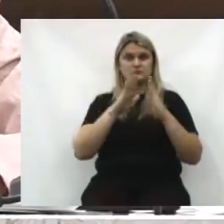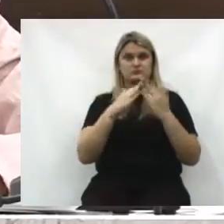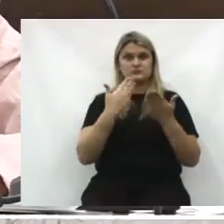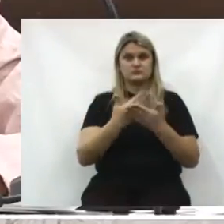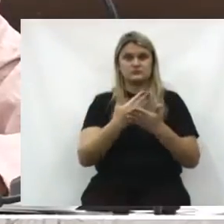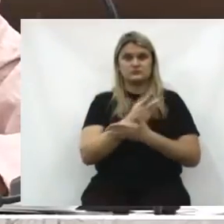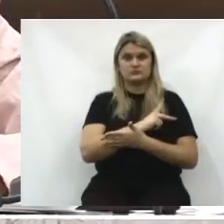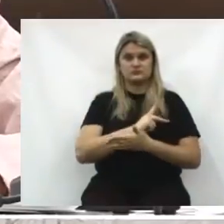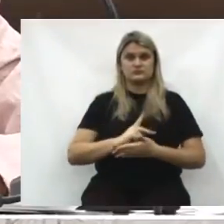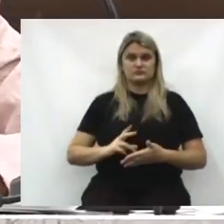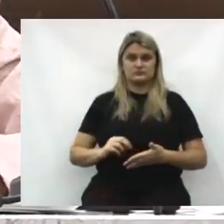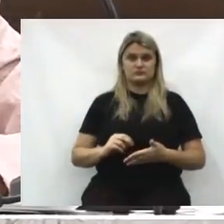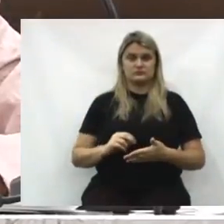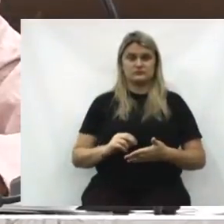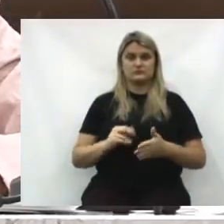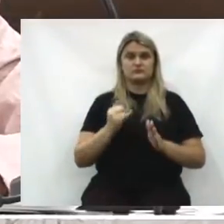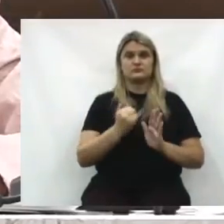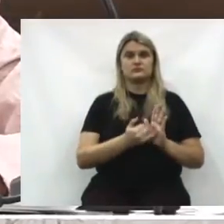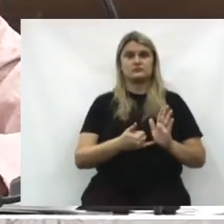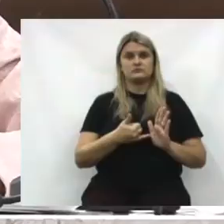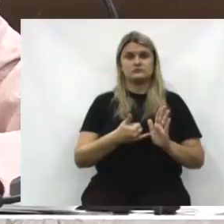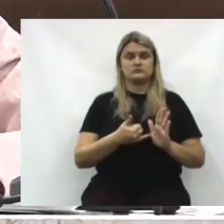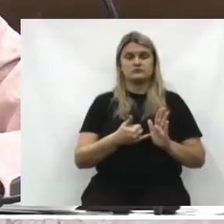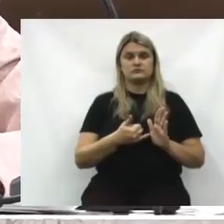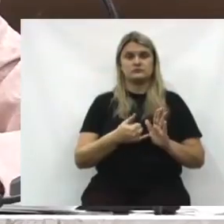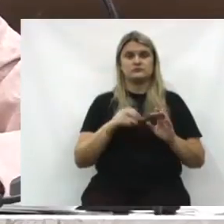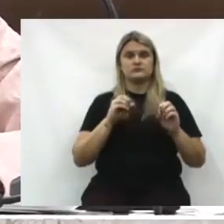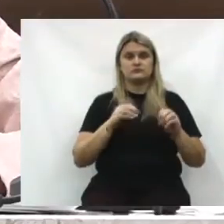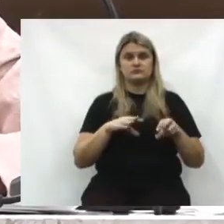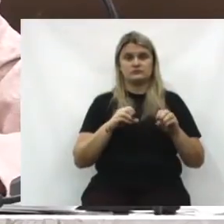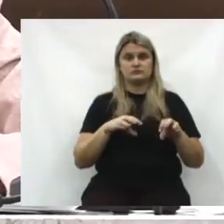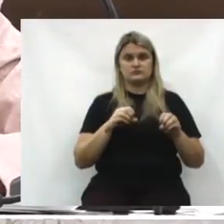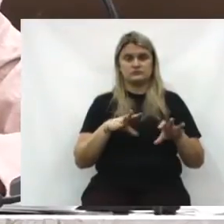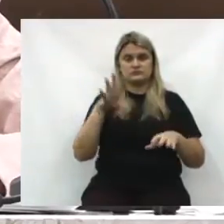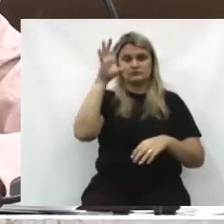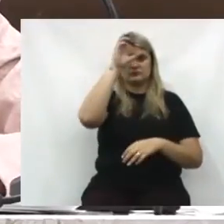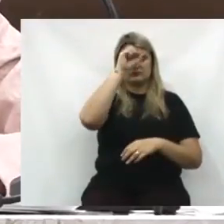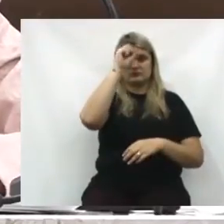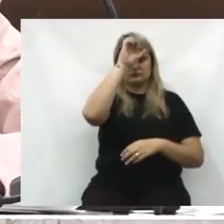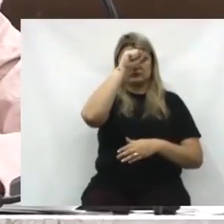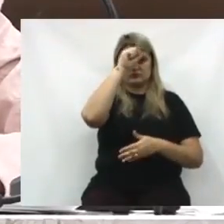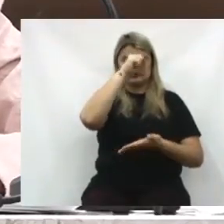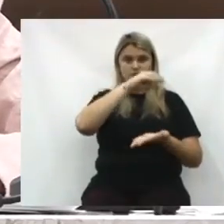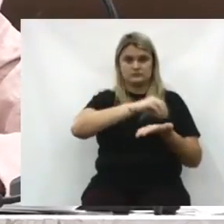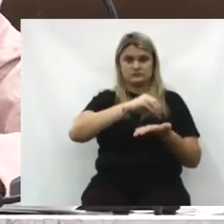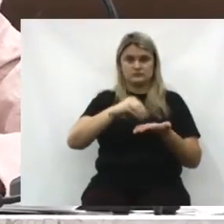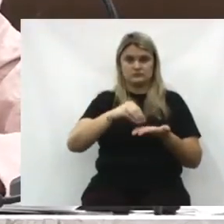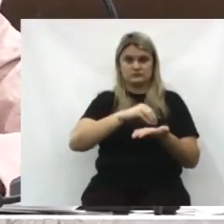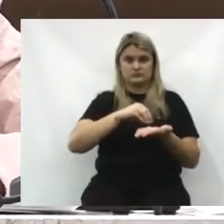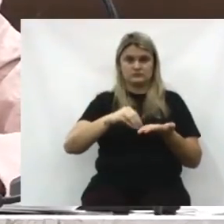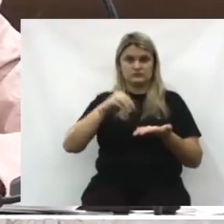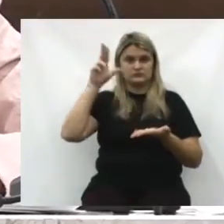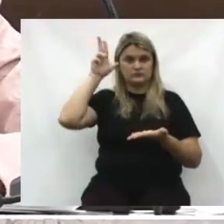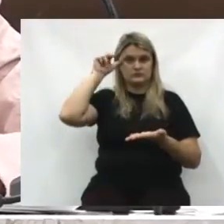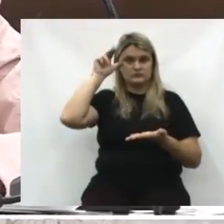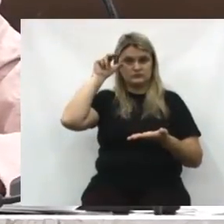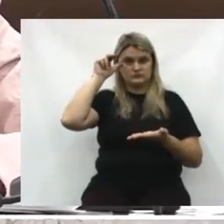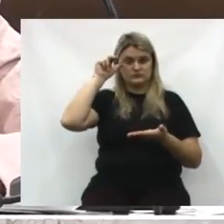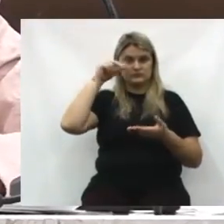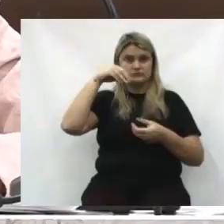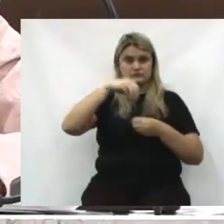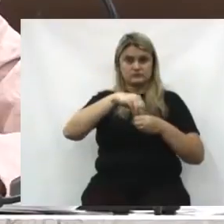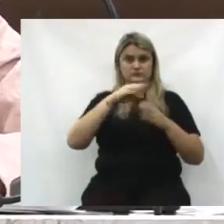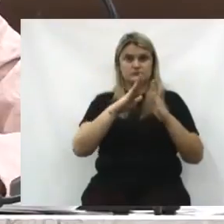nas escolas públicas da rede municipal. Justificativa: o ensino e aprendizagem do